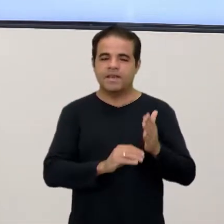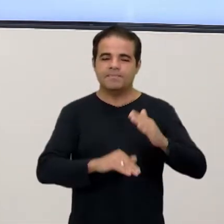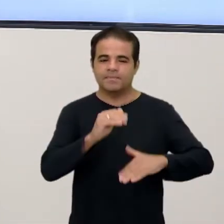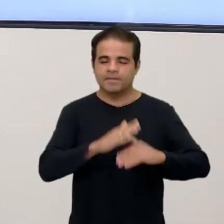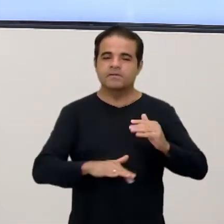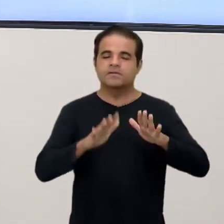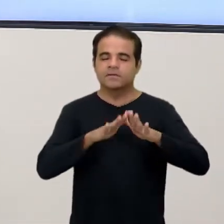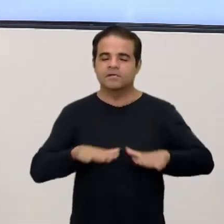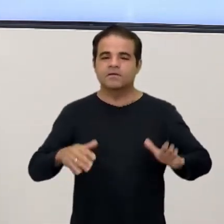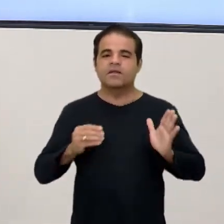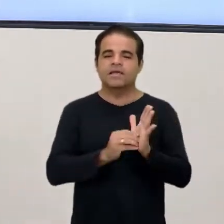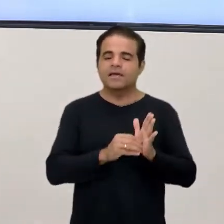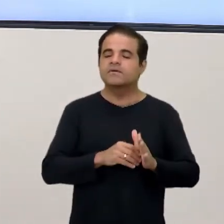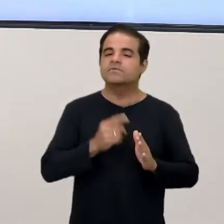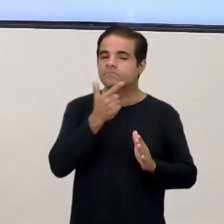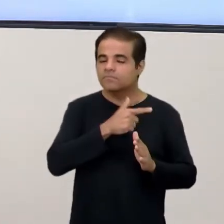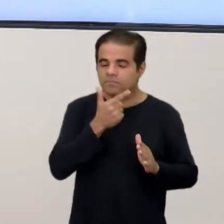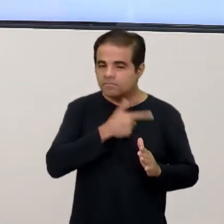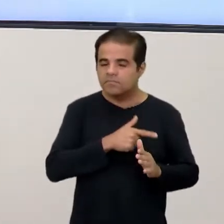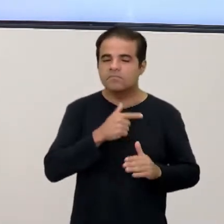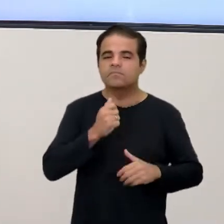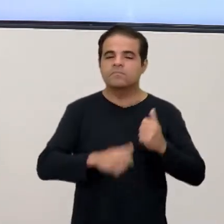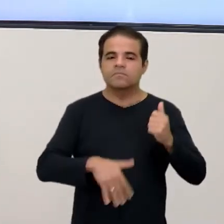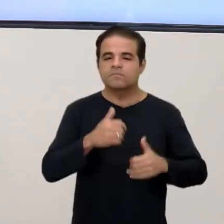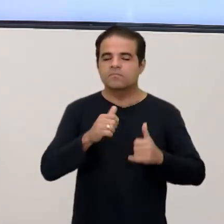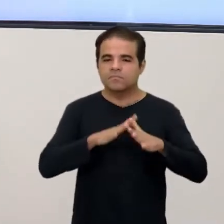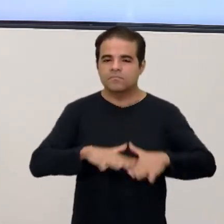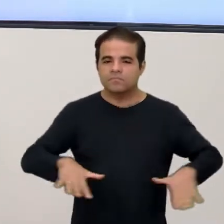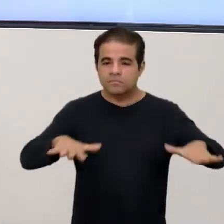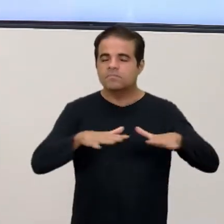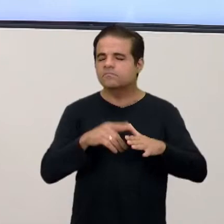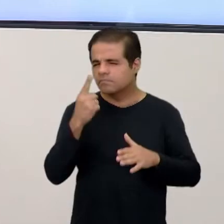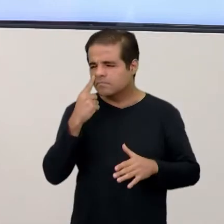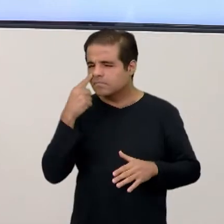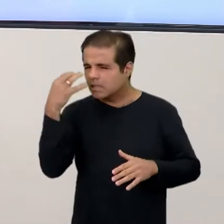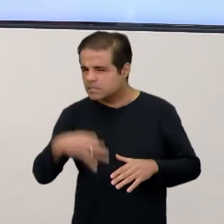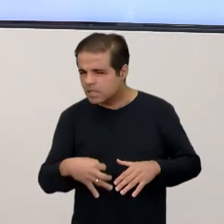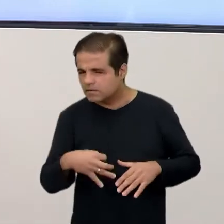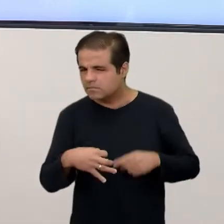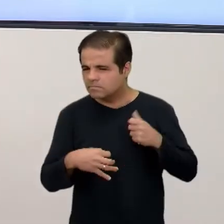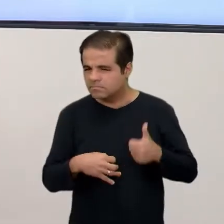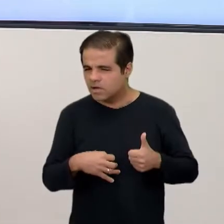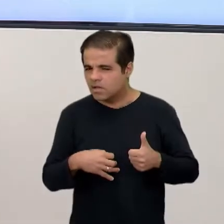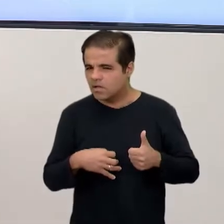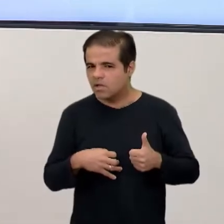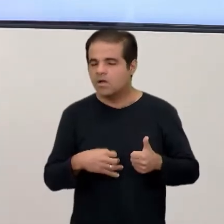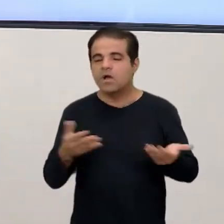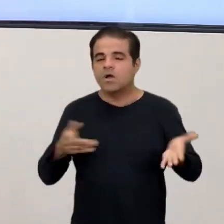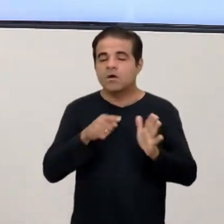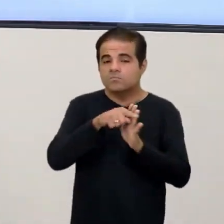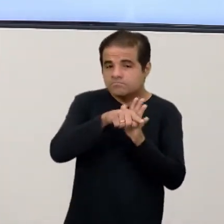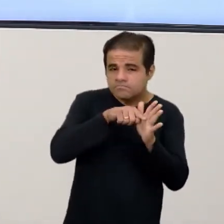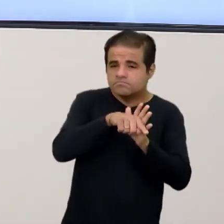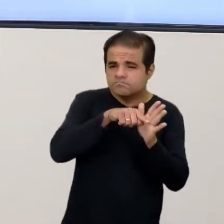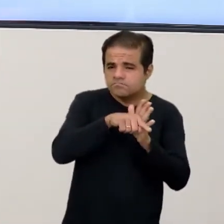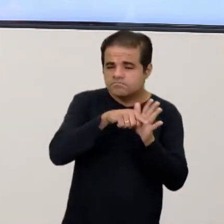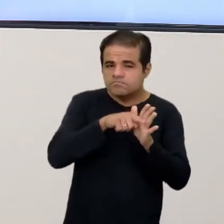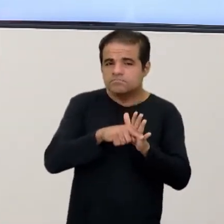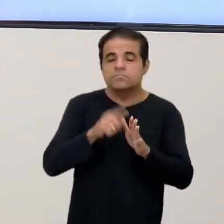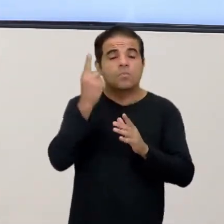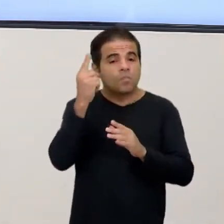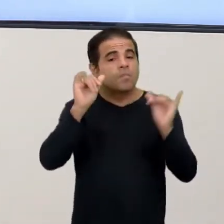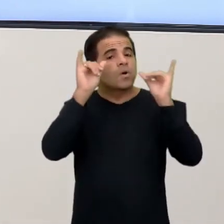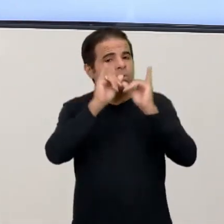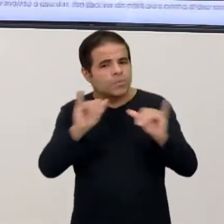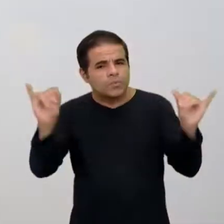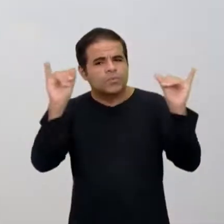um referencial, tentem reproduzir esse daqui para ver se dá certo. Beleza? Então, nós vamos consultar aqui uma notícia,